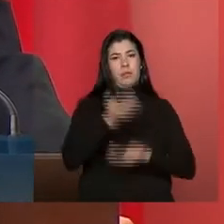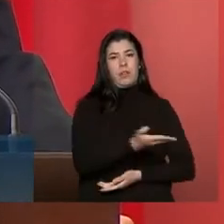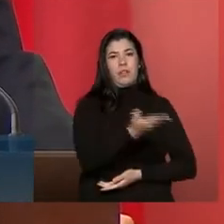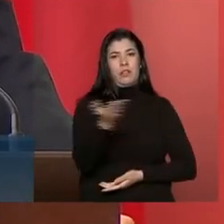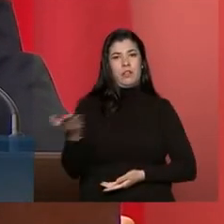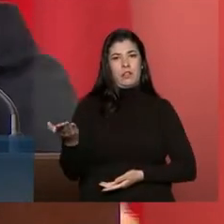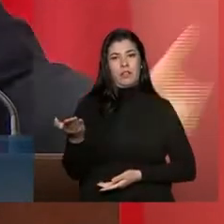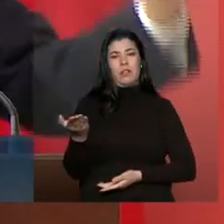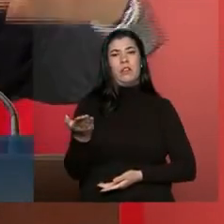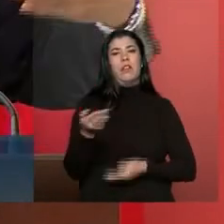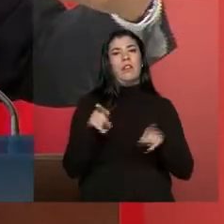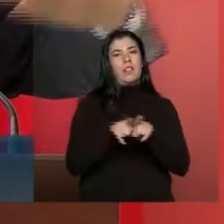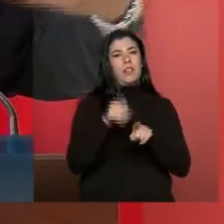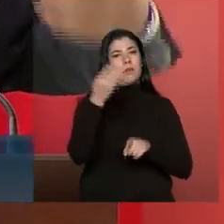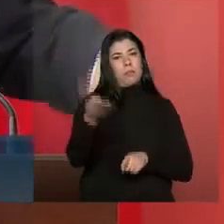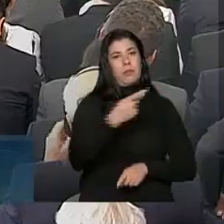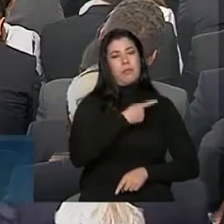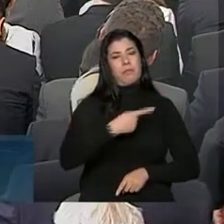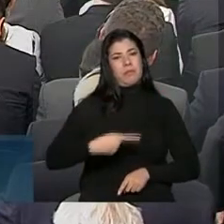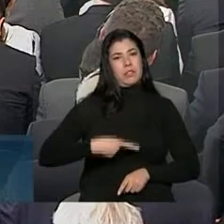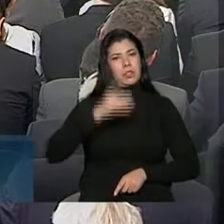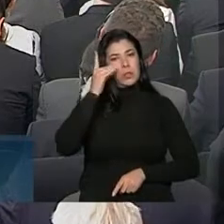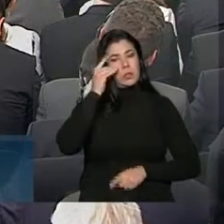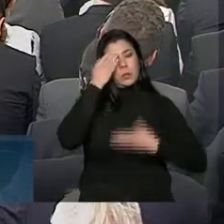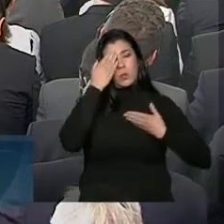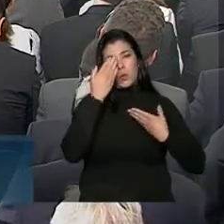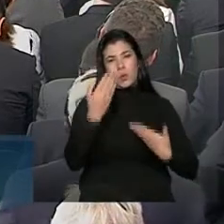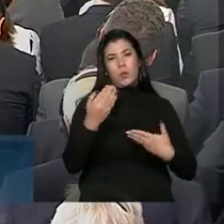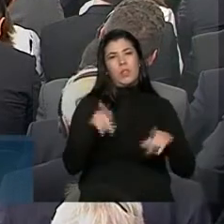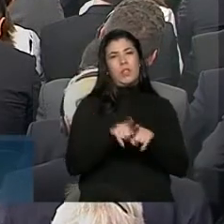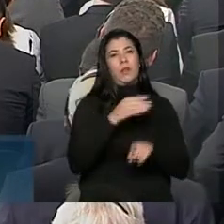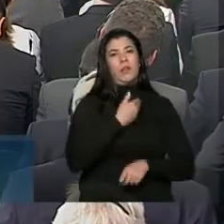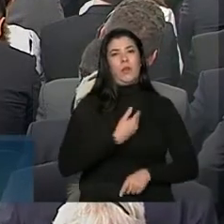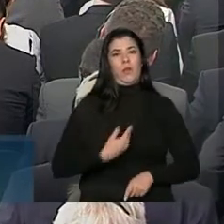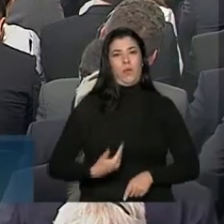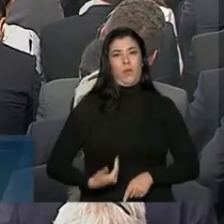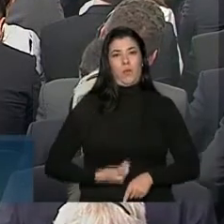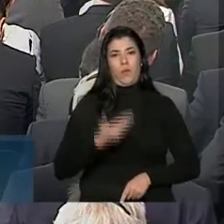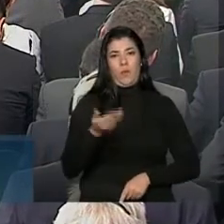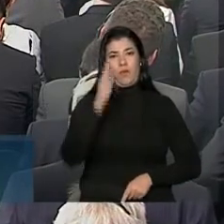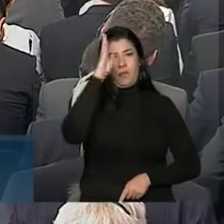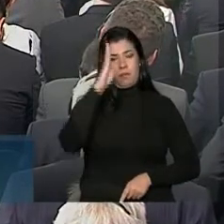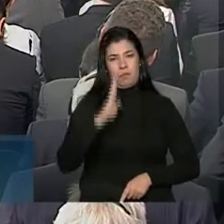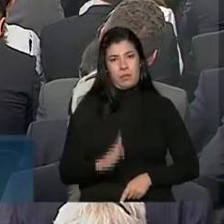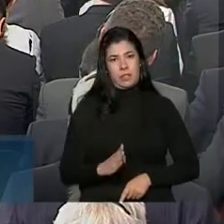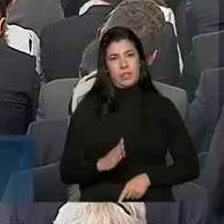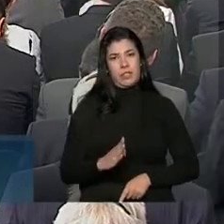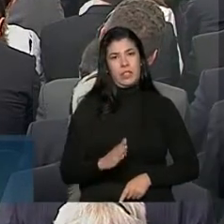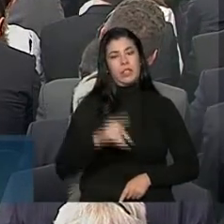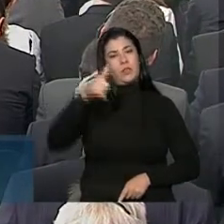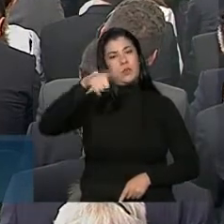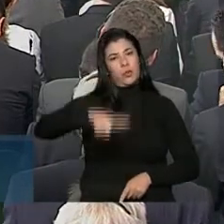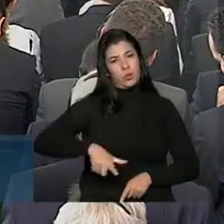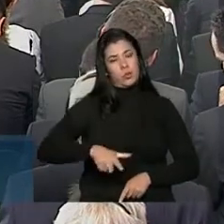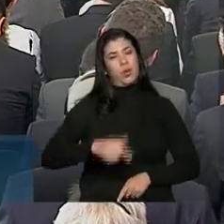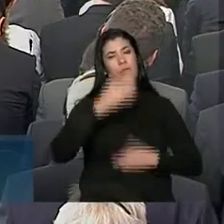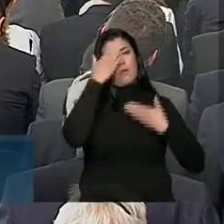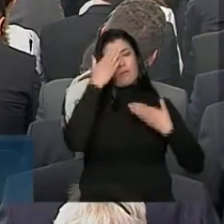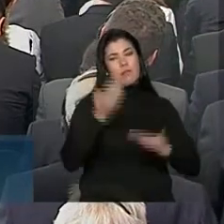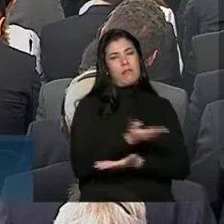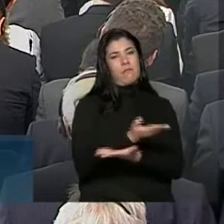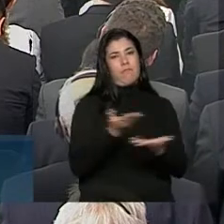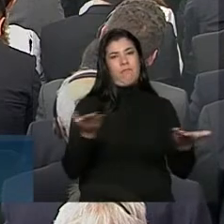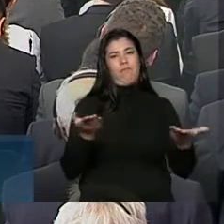obrigado, senhora presidenta e o governo brasileiro. Mais uma vez, muito